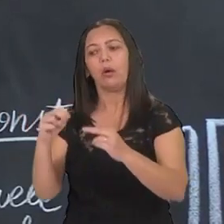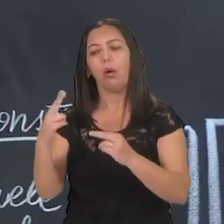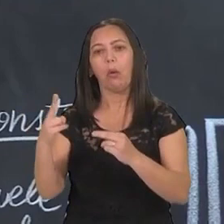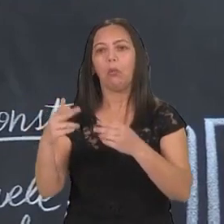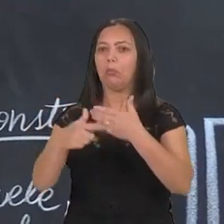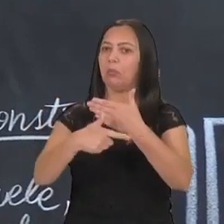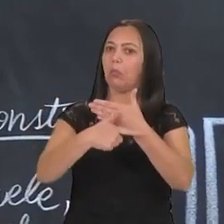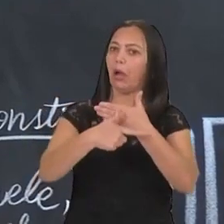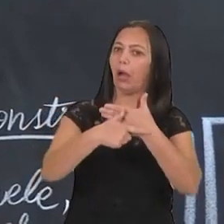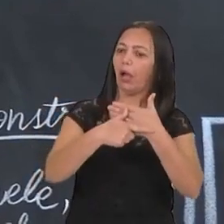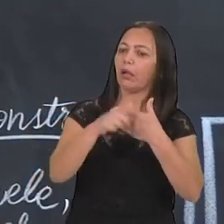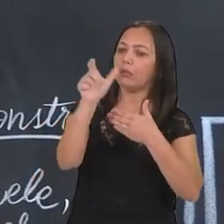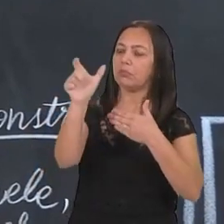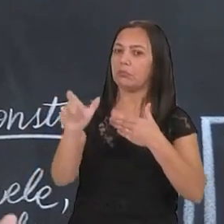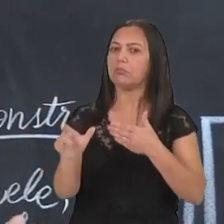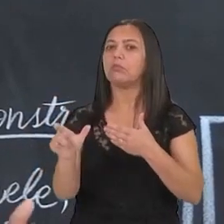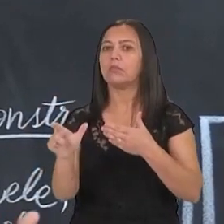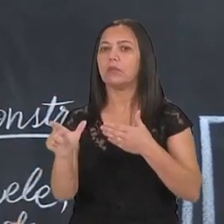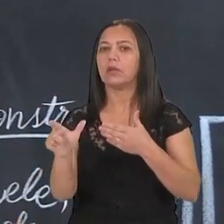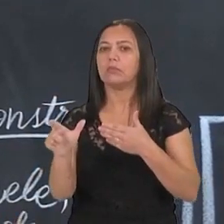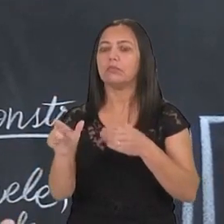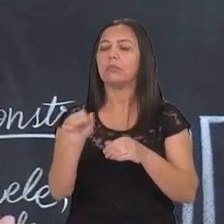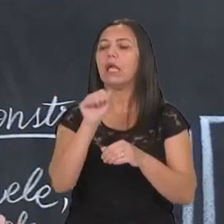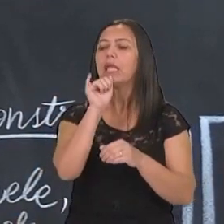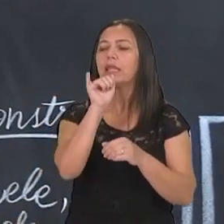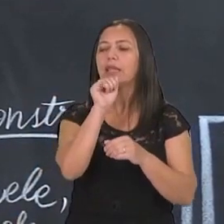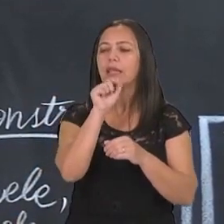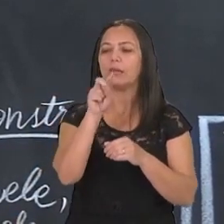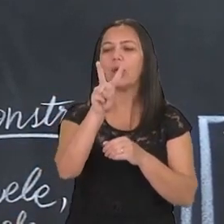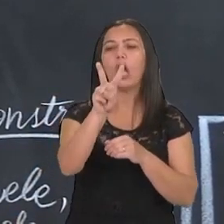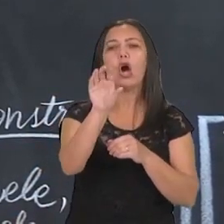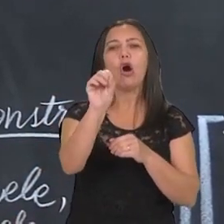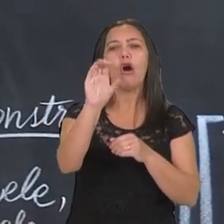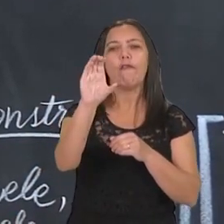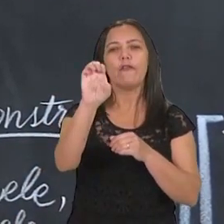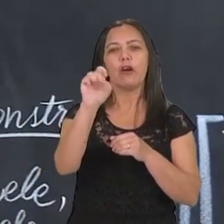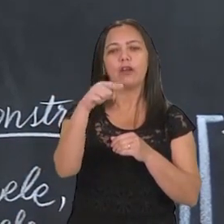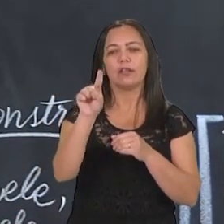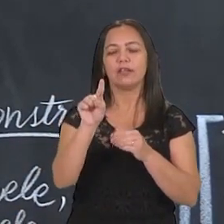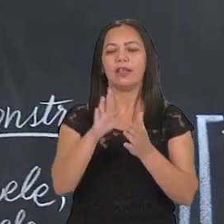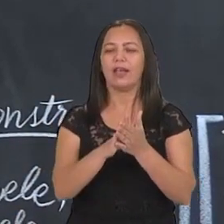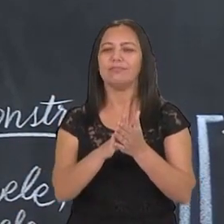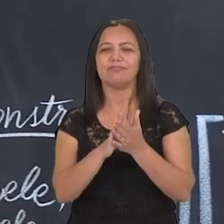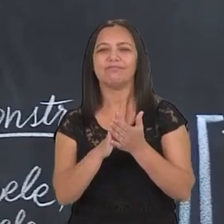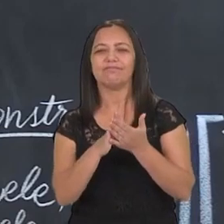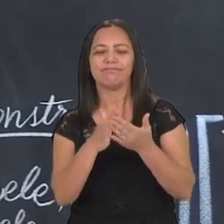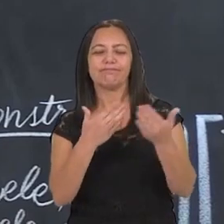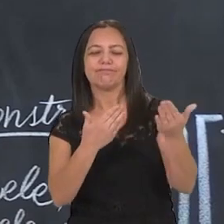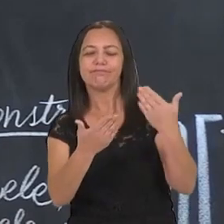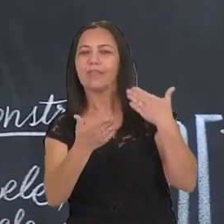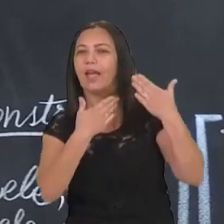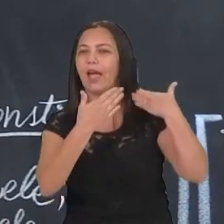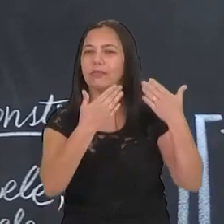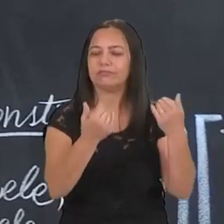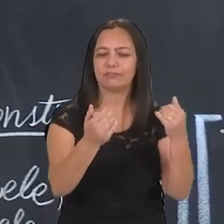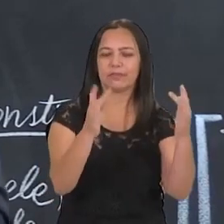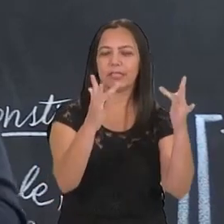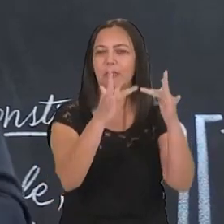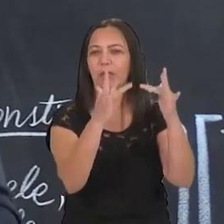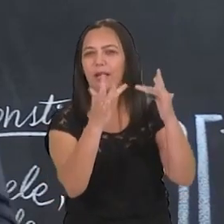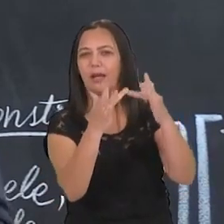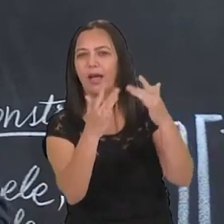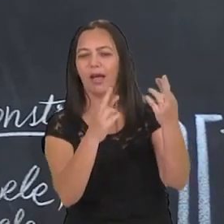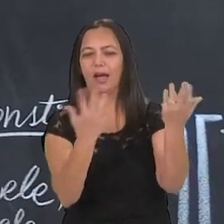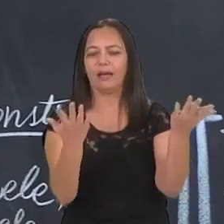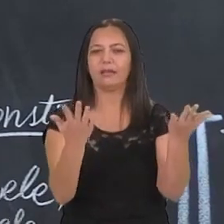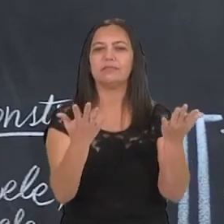que essa pessoa ocupa, né? O você é um pronome de tratamento muito comum, que a gente utiliza com as pessoas com as quais a gente tem certa intimidade. O senhor